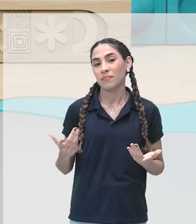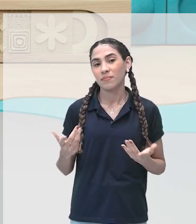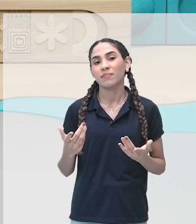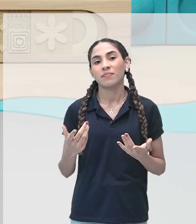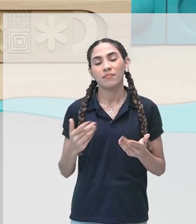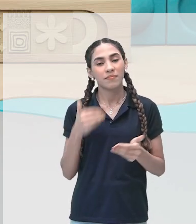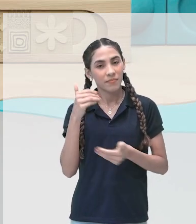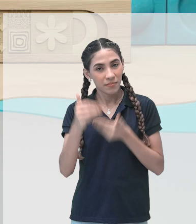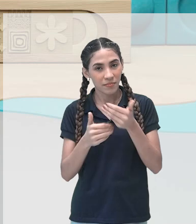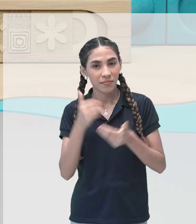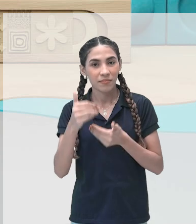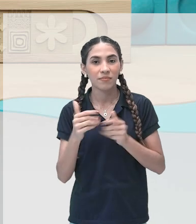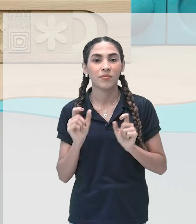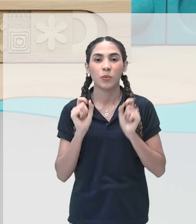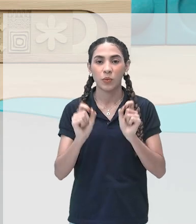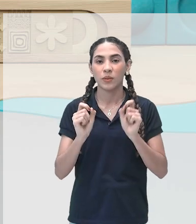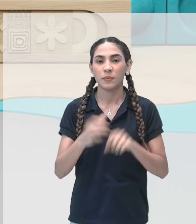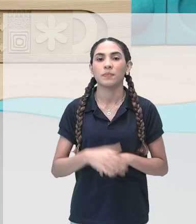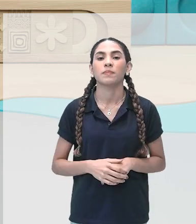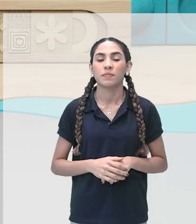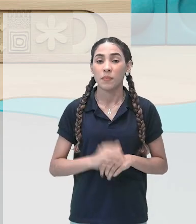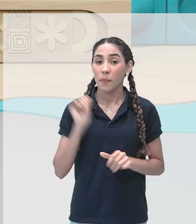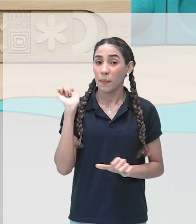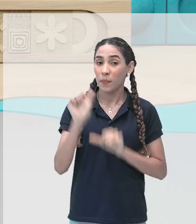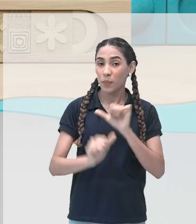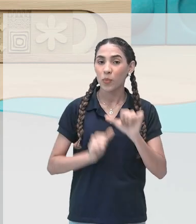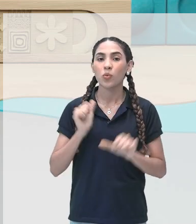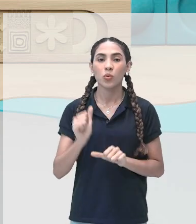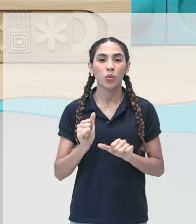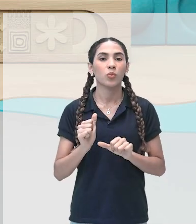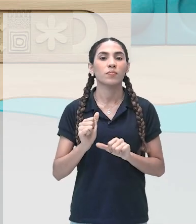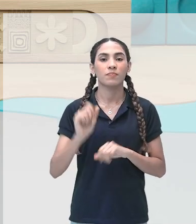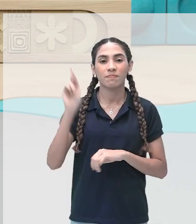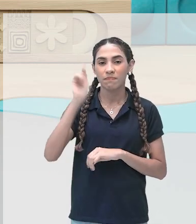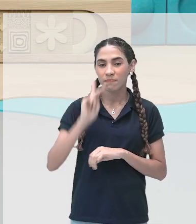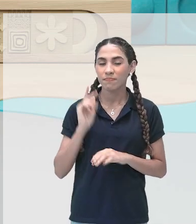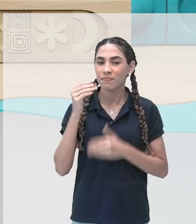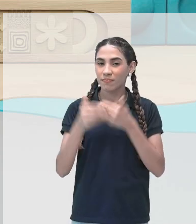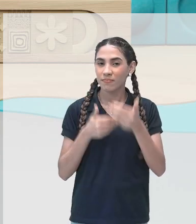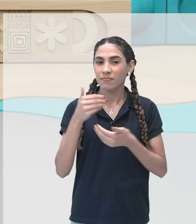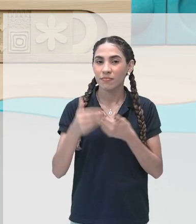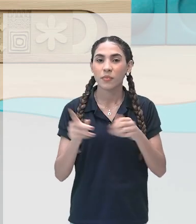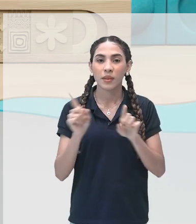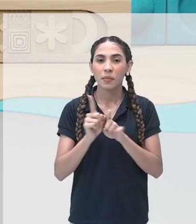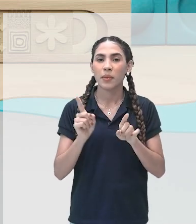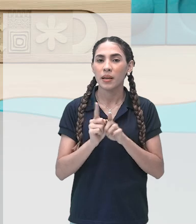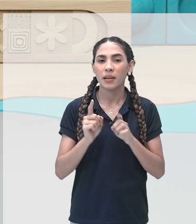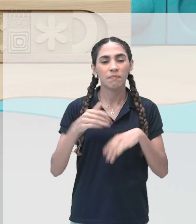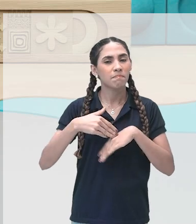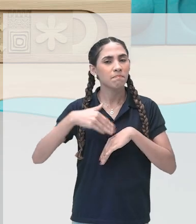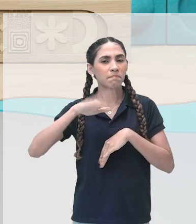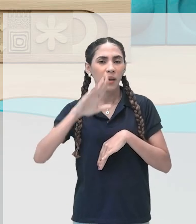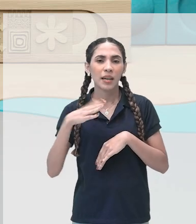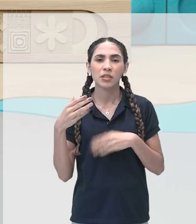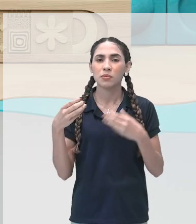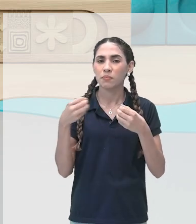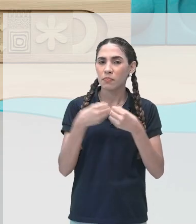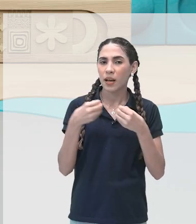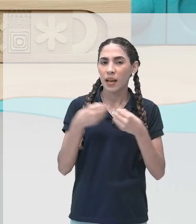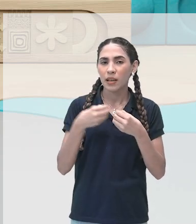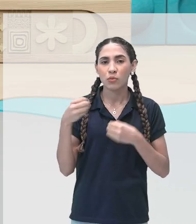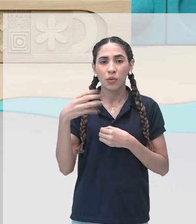adolescente, também é algo que se modificou ao longo do tempo e de uma forma até mais recente do